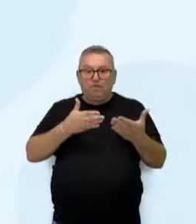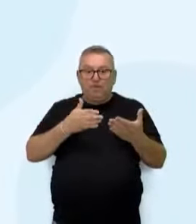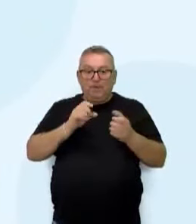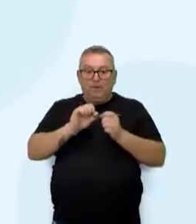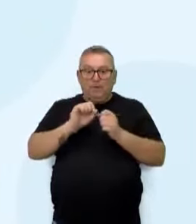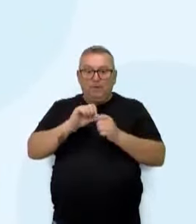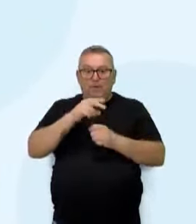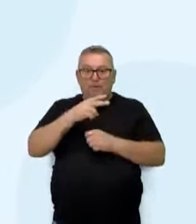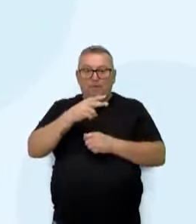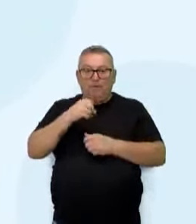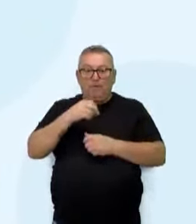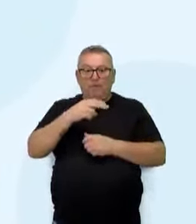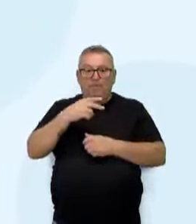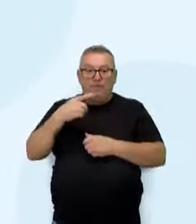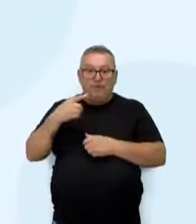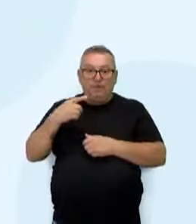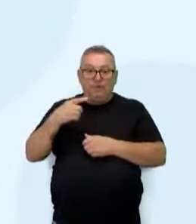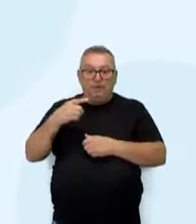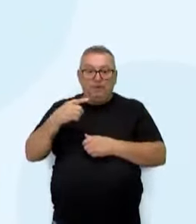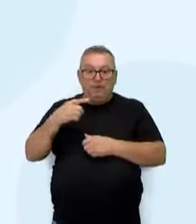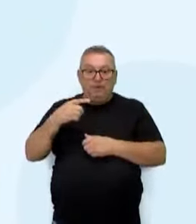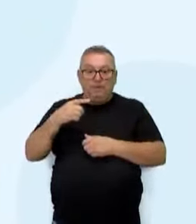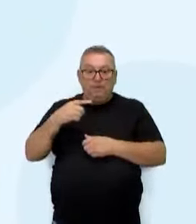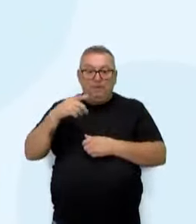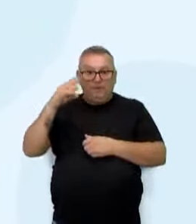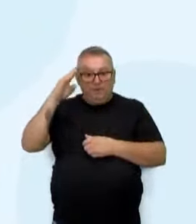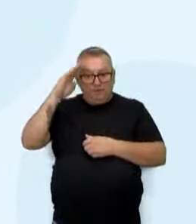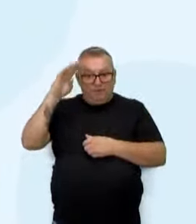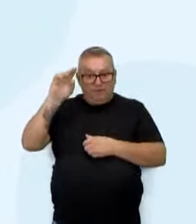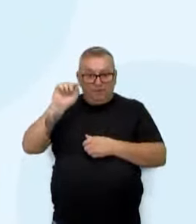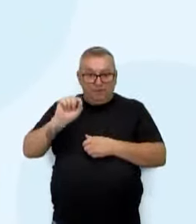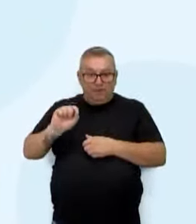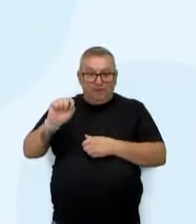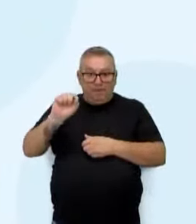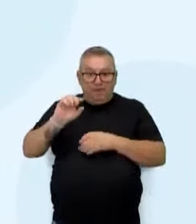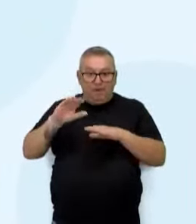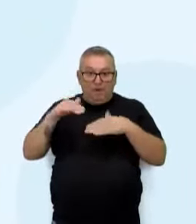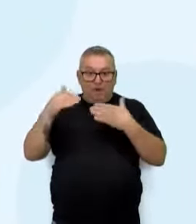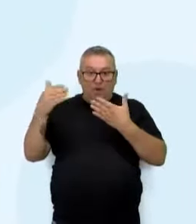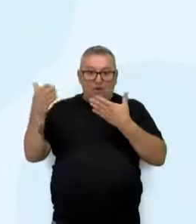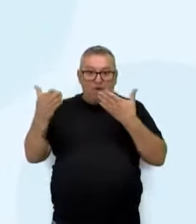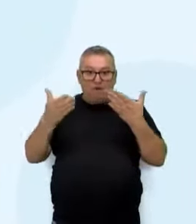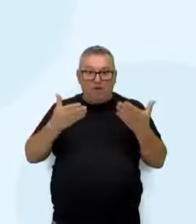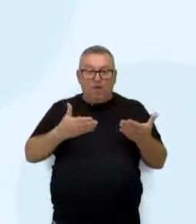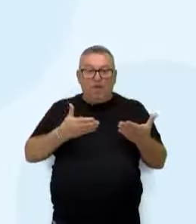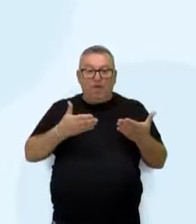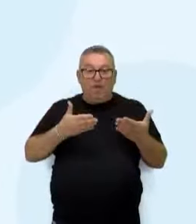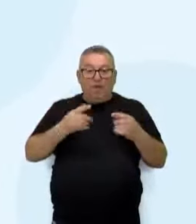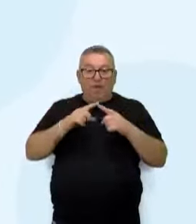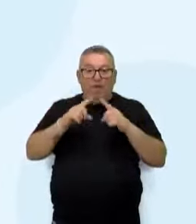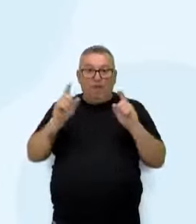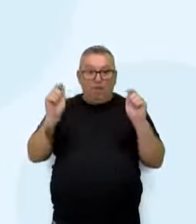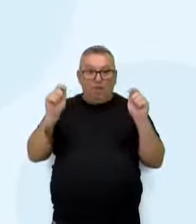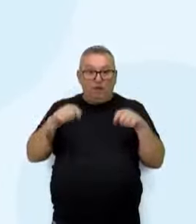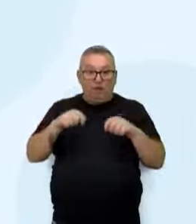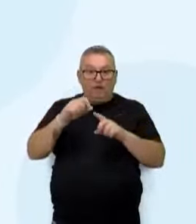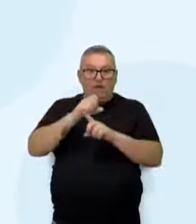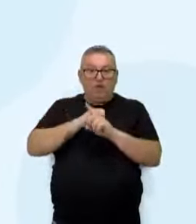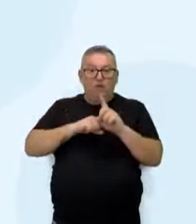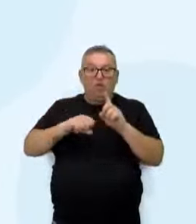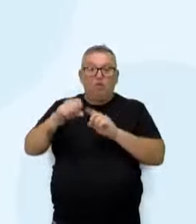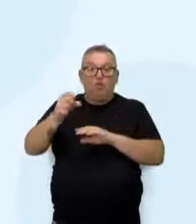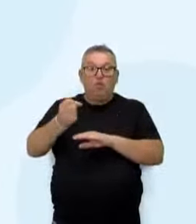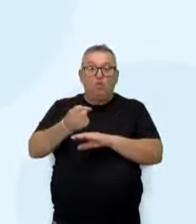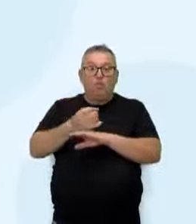de 2021 como temas principais quando a gente trouxe as formações sobre competências